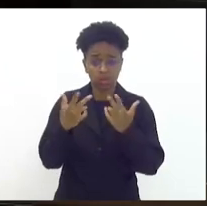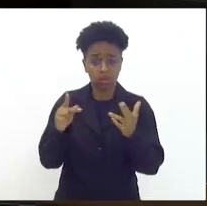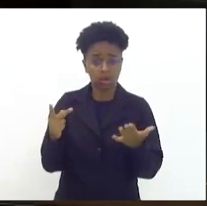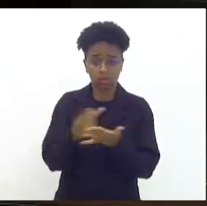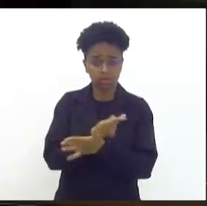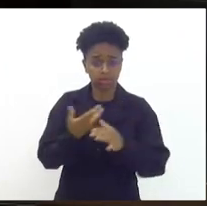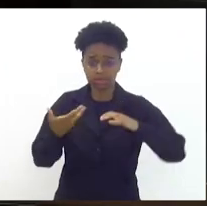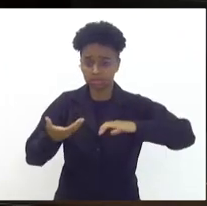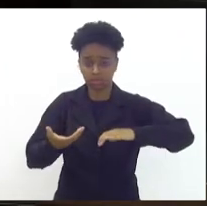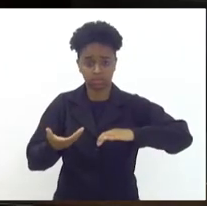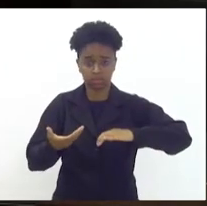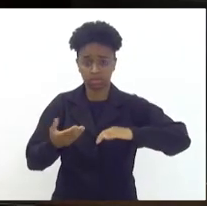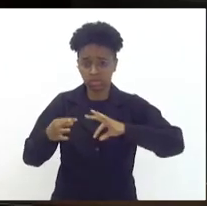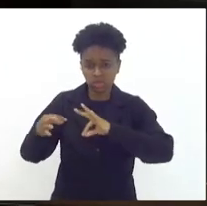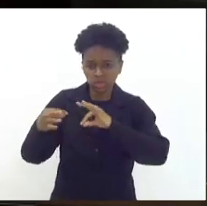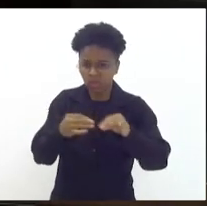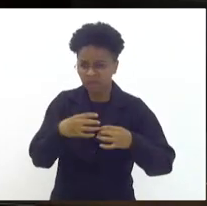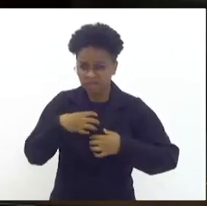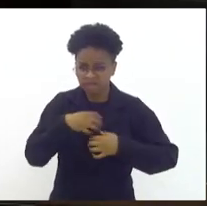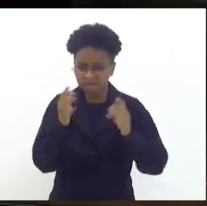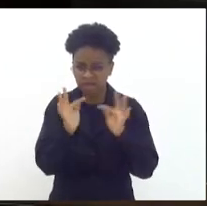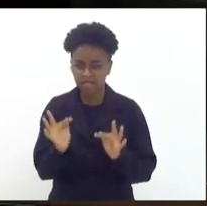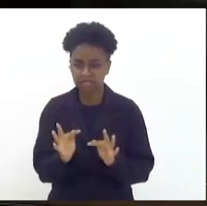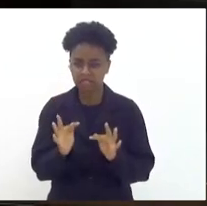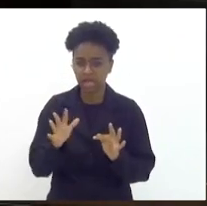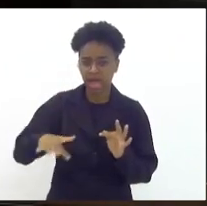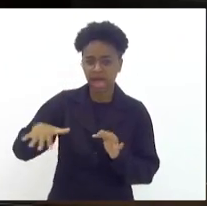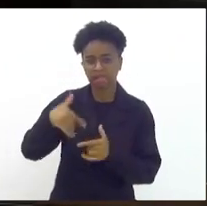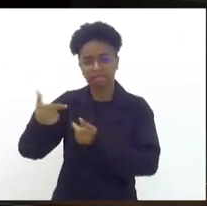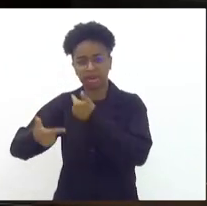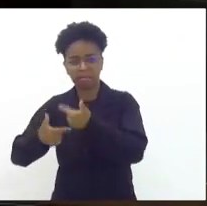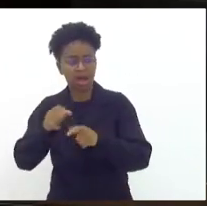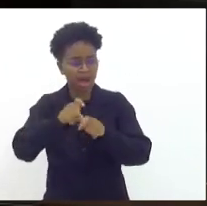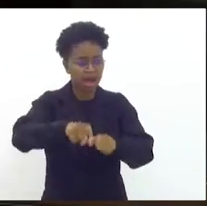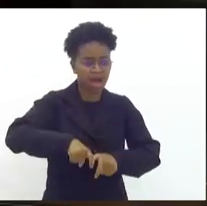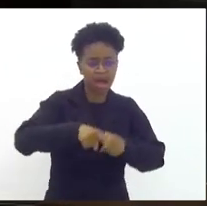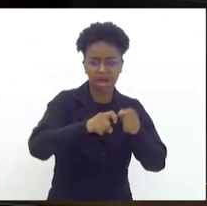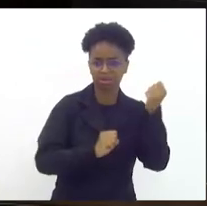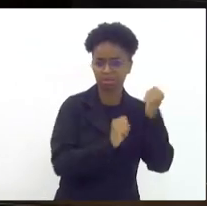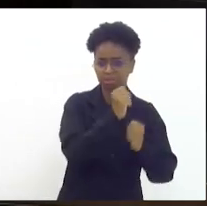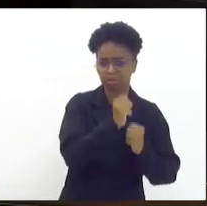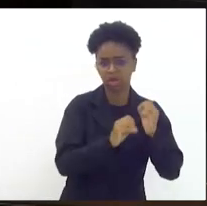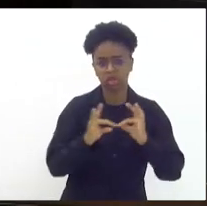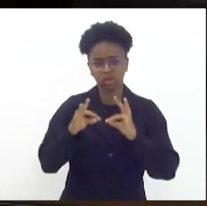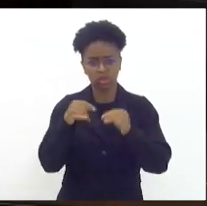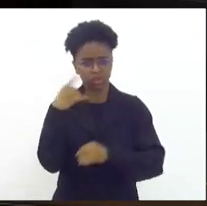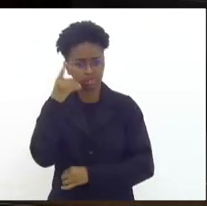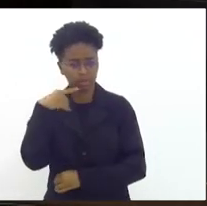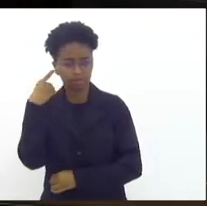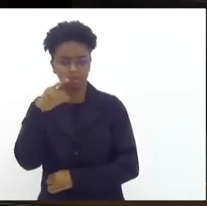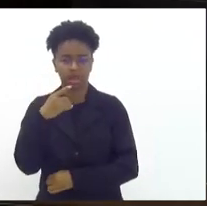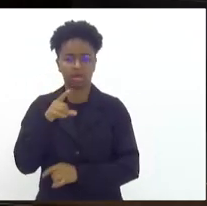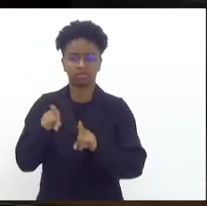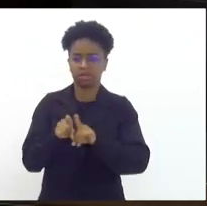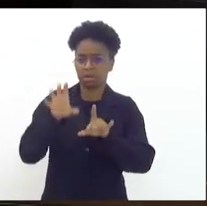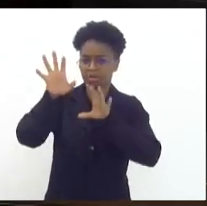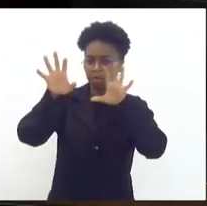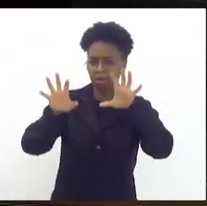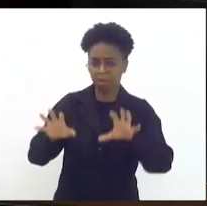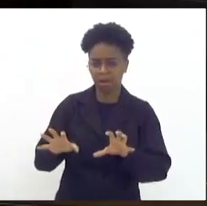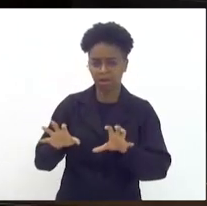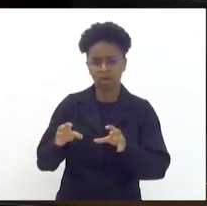todo mundo saiu feliz o setor de serviço setor de agronegócio setor da indústria os deputados as regiões diferentes